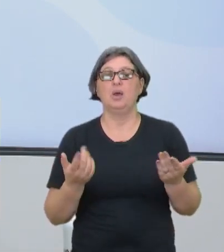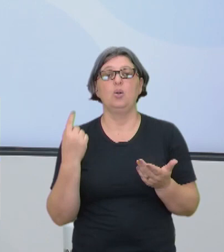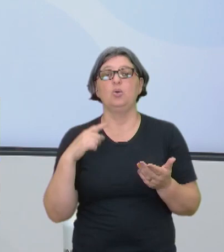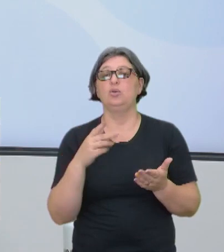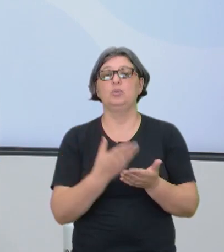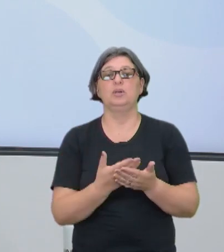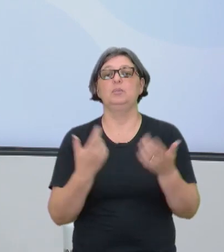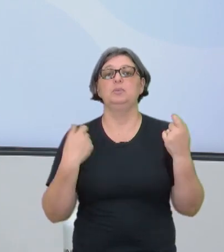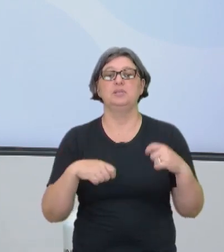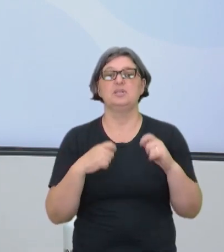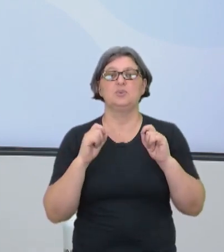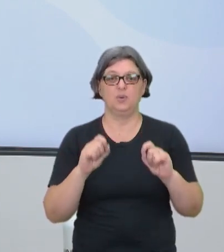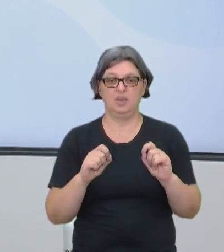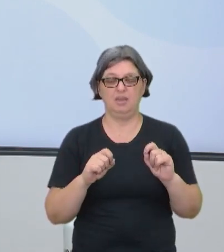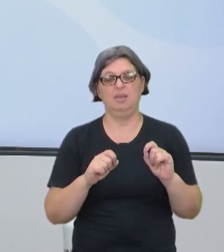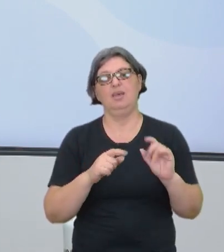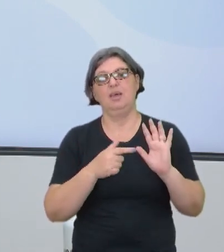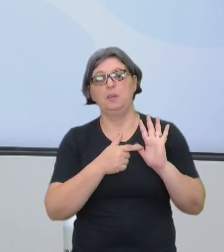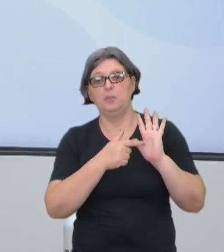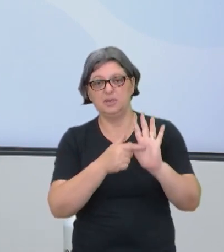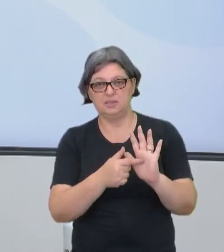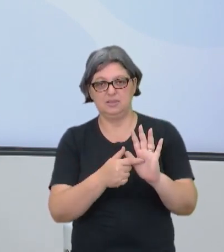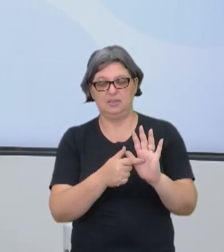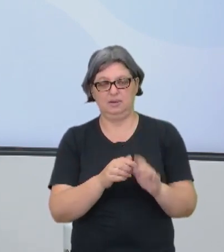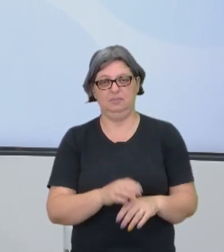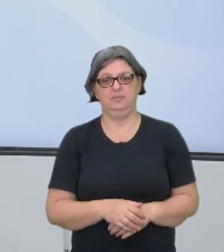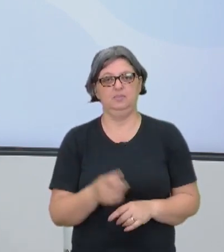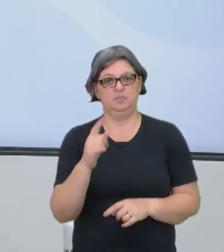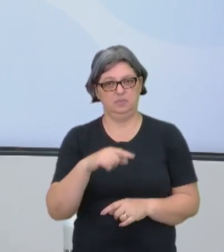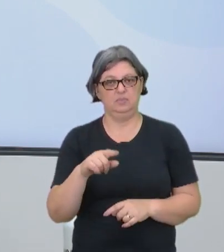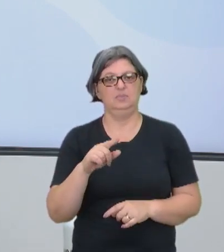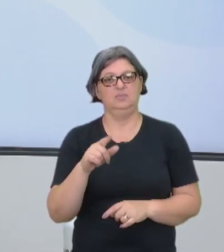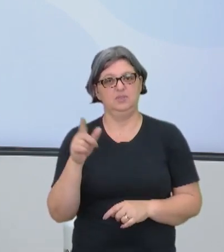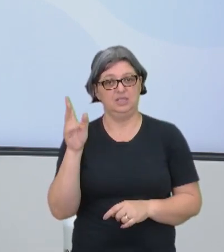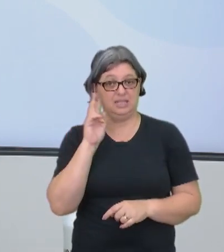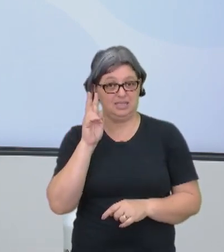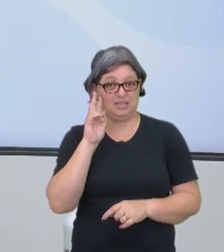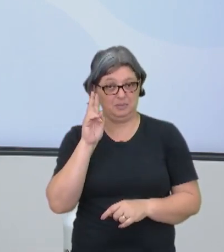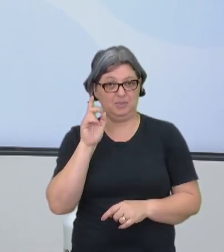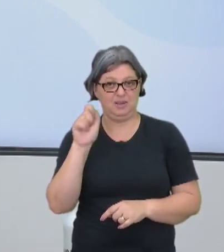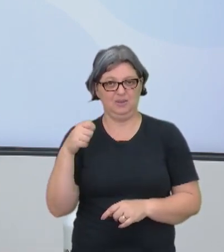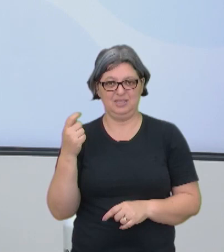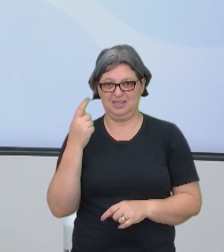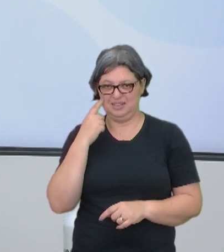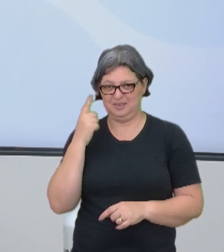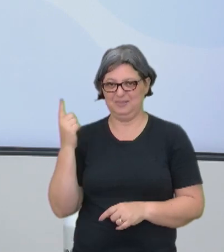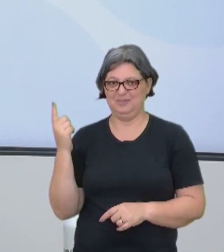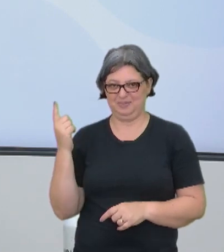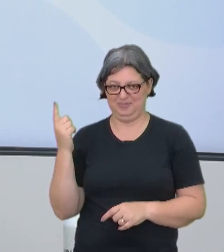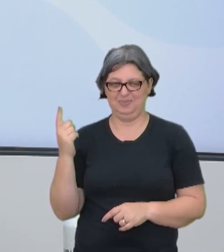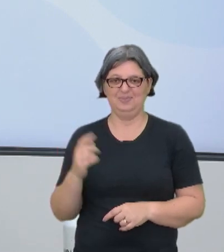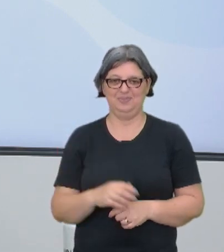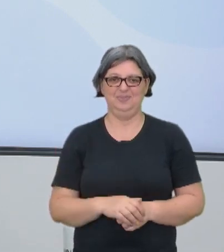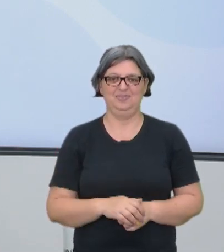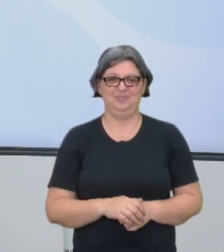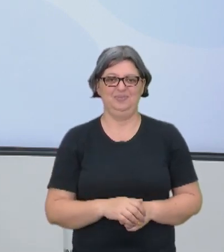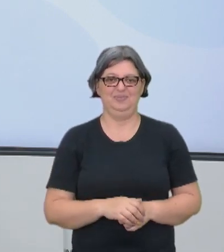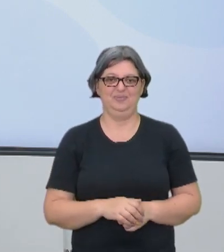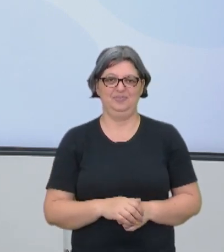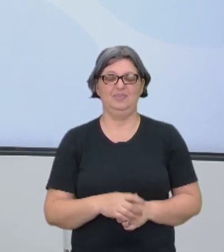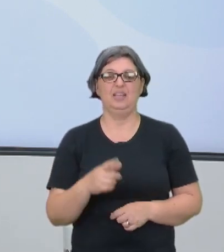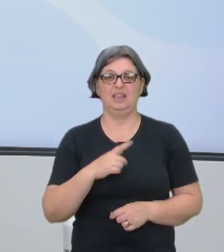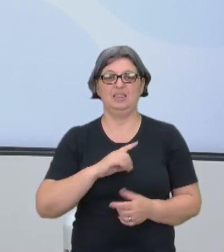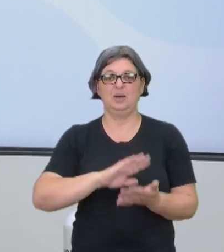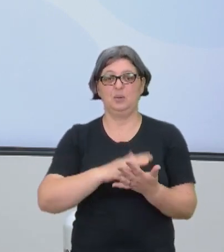numa apresentação. Então, só para recordar, o meu sinal em Libras é uma referência ao meu sorriso e teremos aí